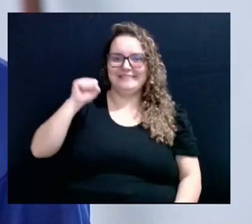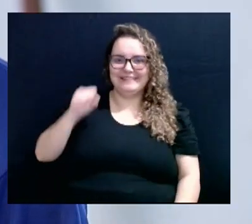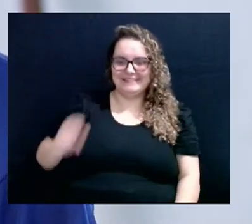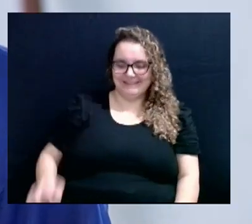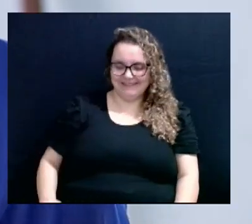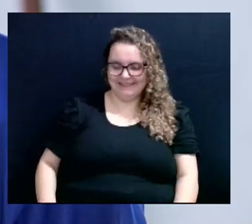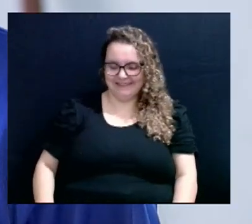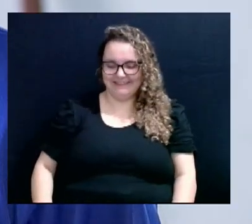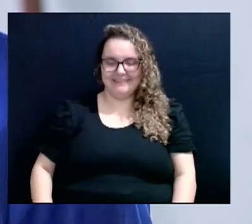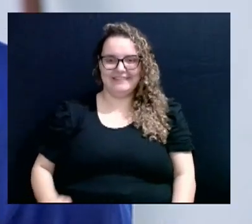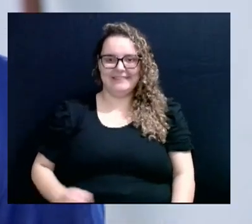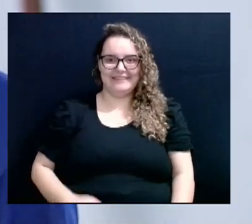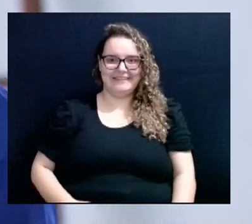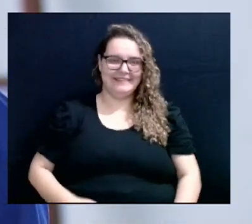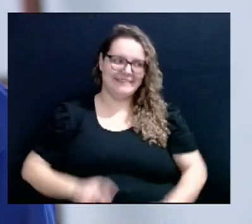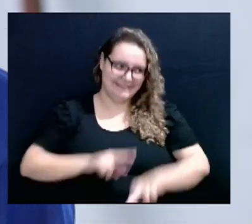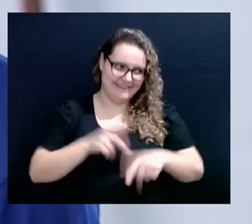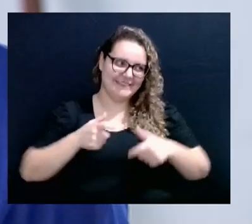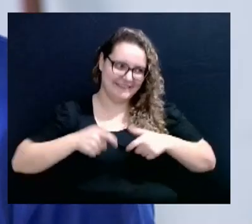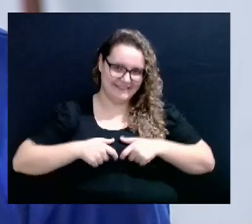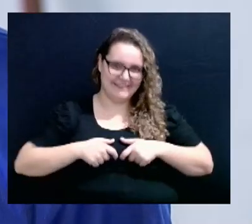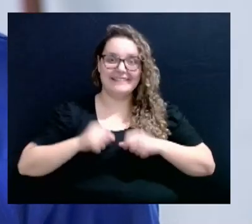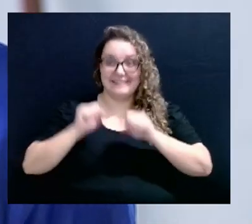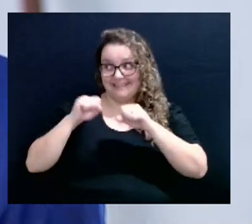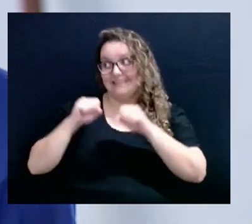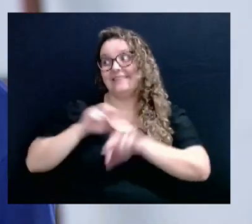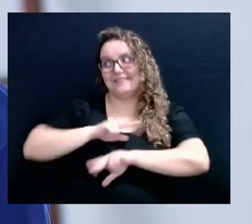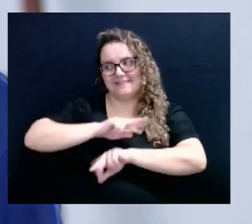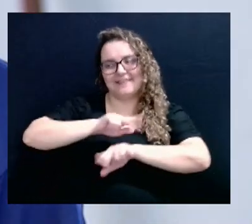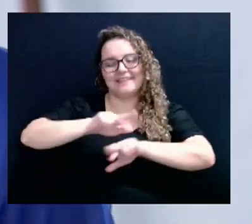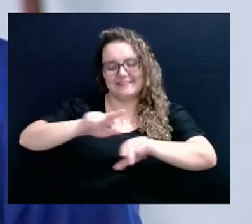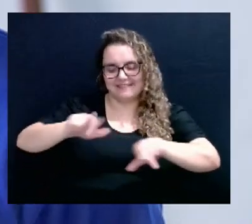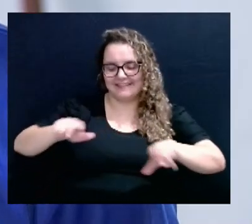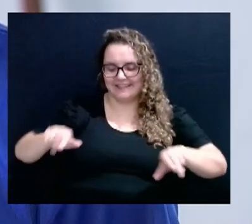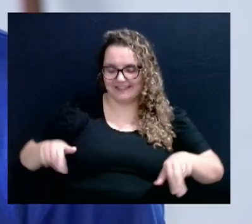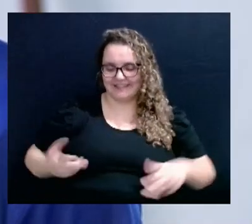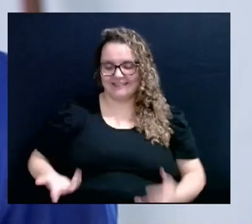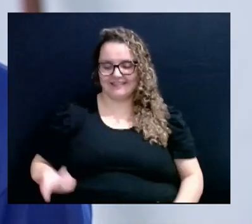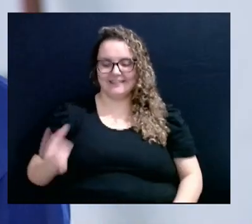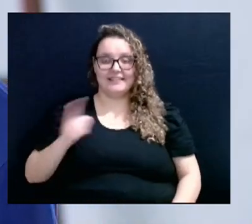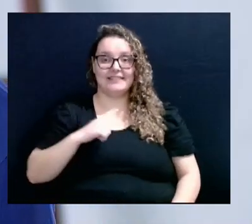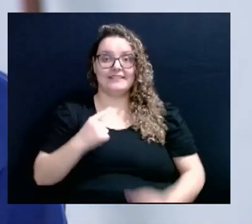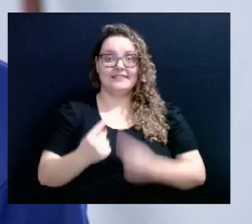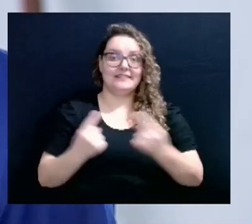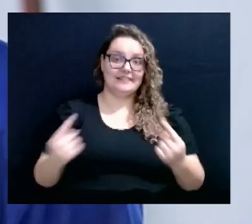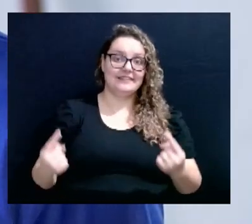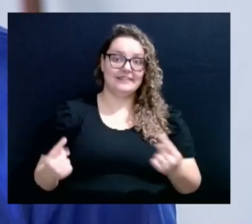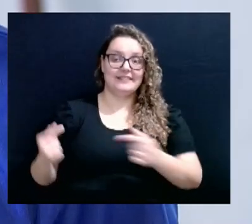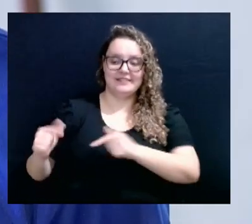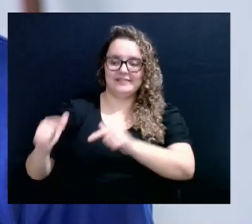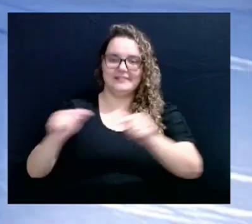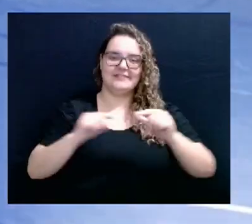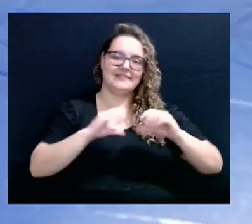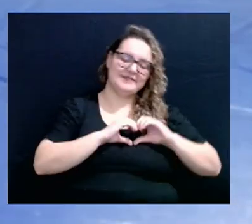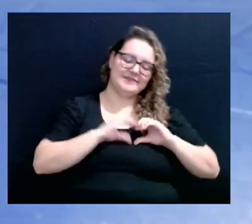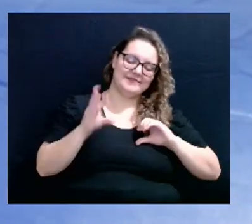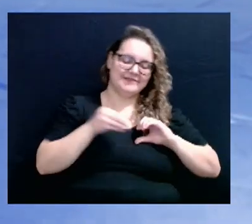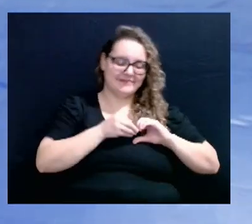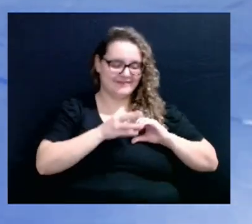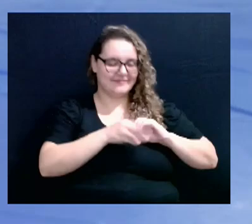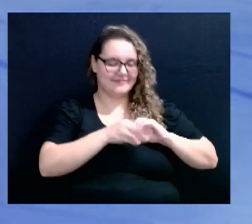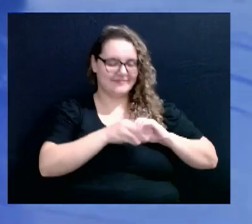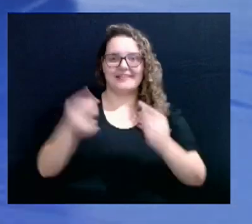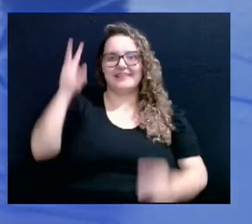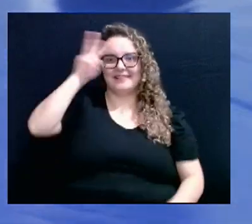São muitas medalhas, né? São muitos. Cada uma tem um lugarzinho no coração, cada uma tem uma história. A